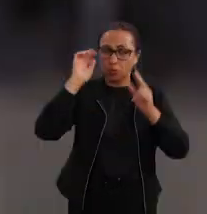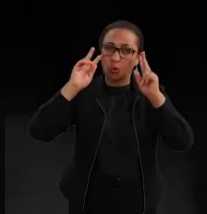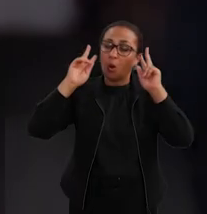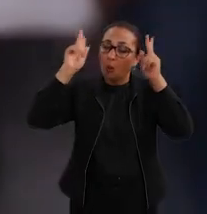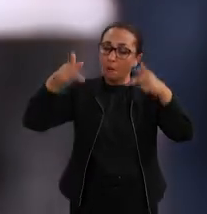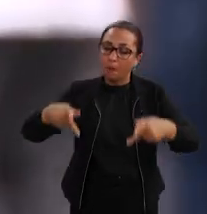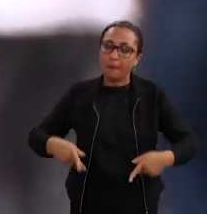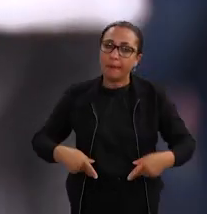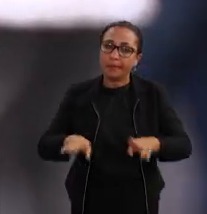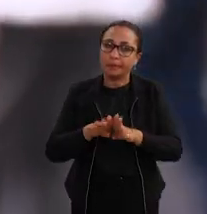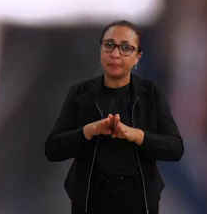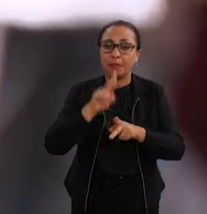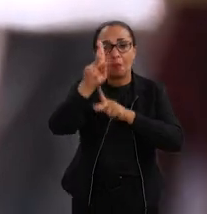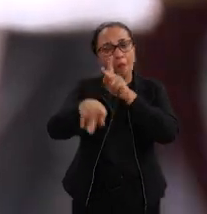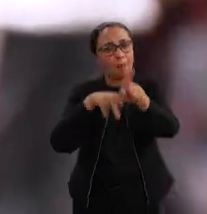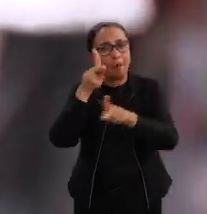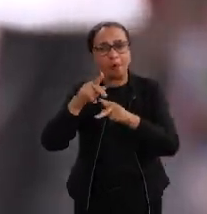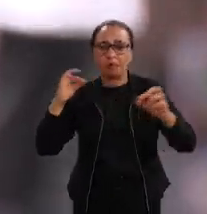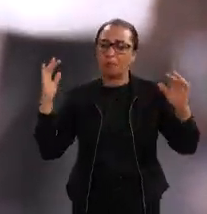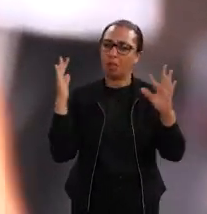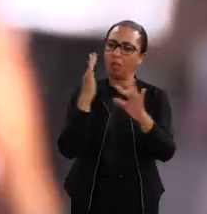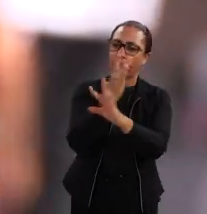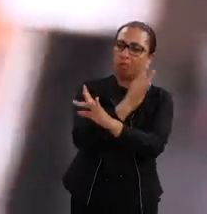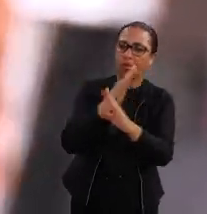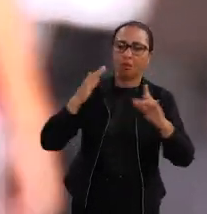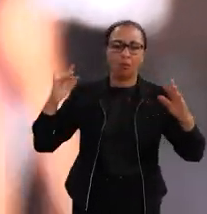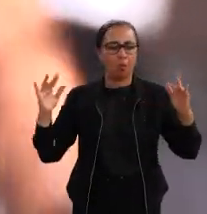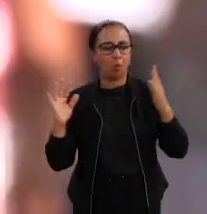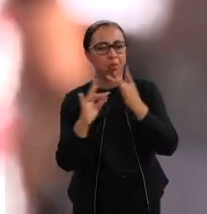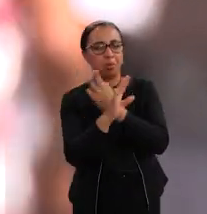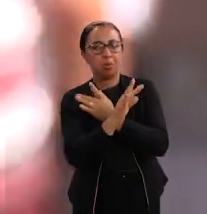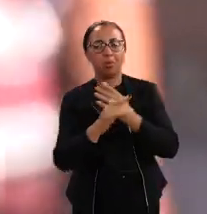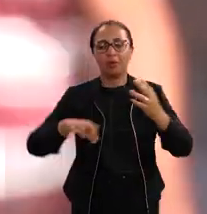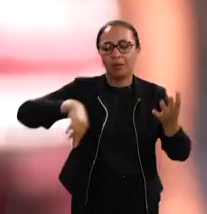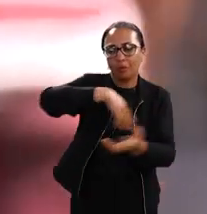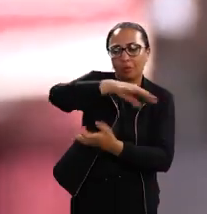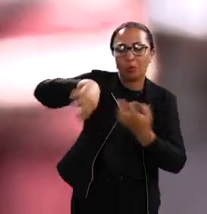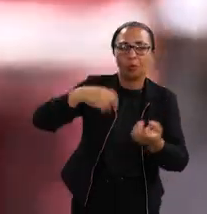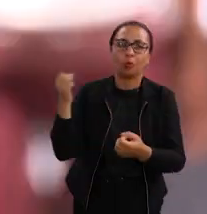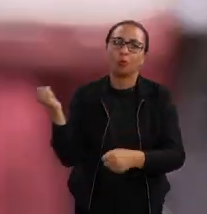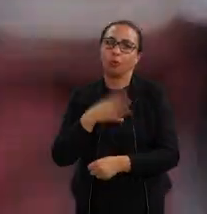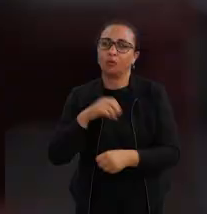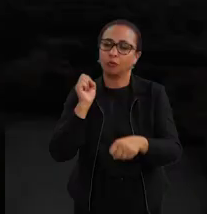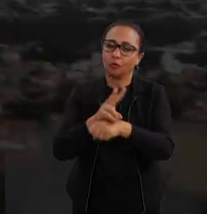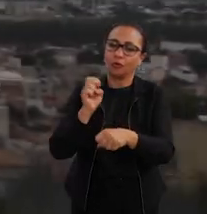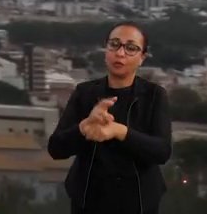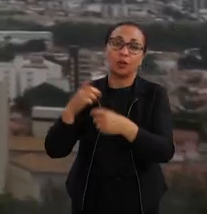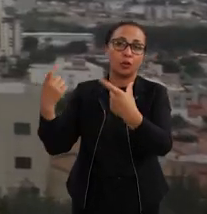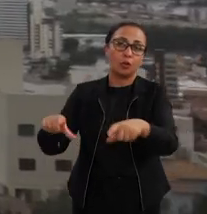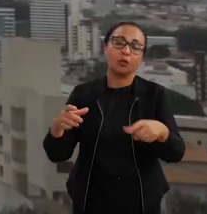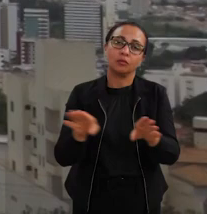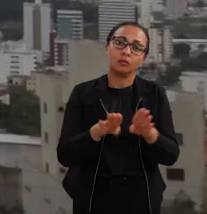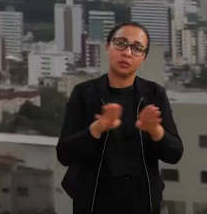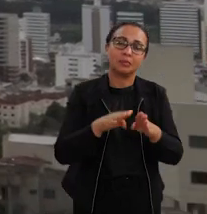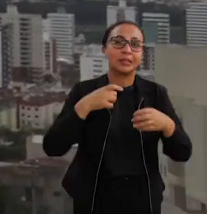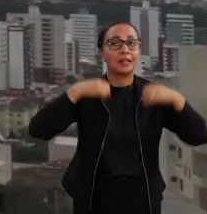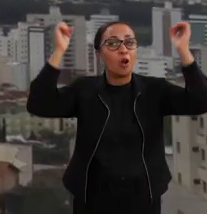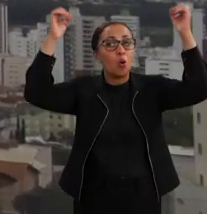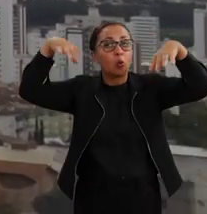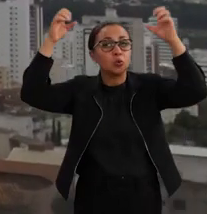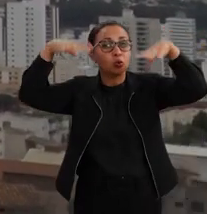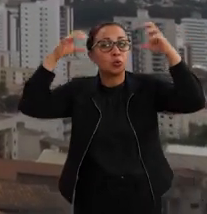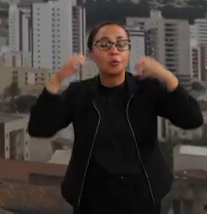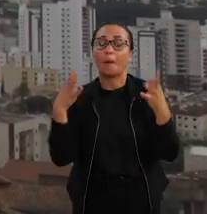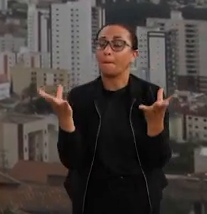tem alta população que faz com que circule muito novas linhagens virais e também locais onde tem uma alta quantidade de